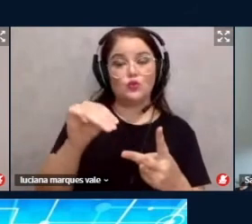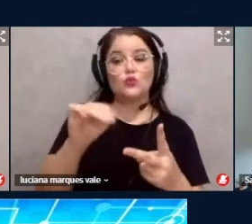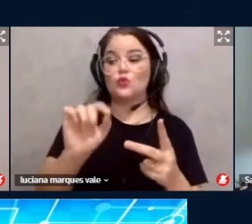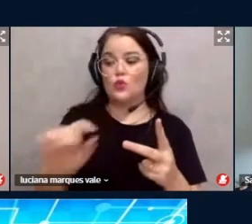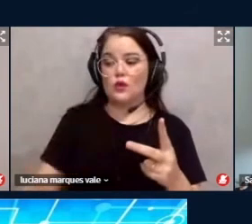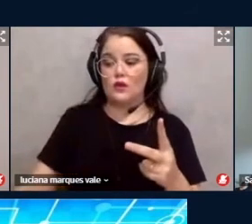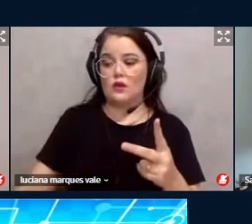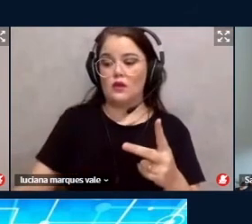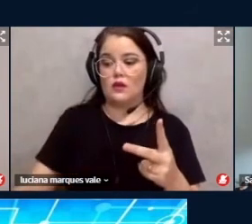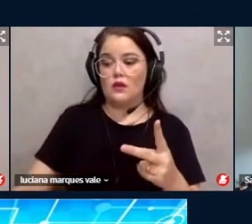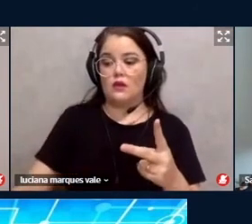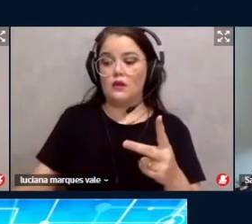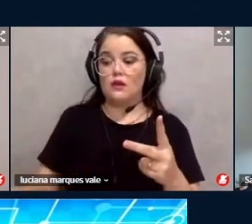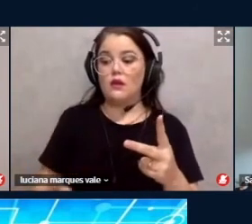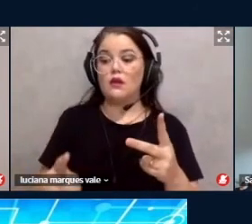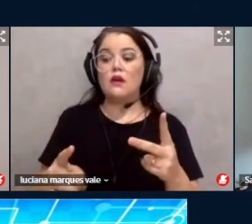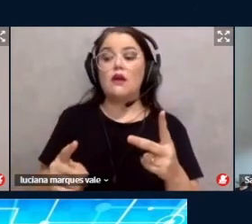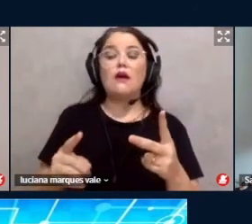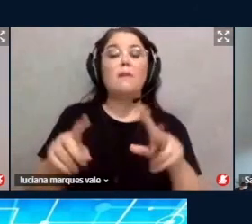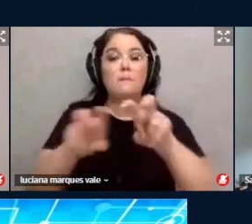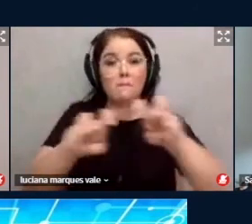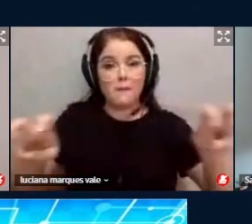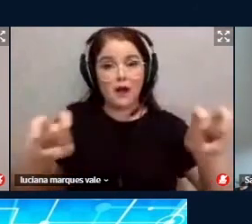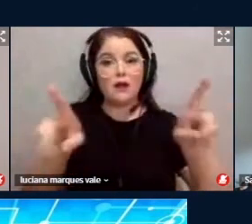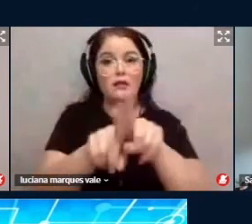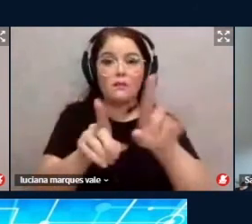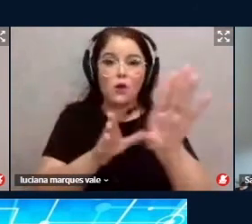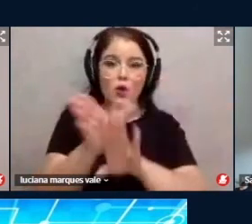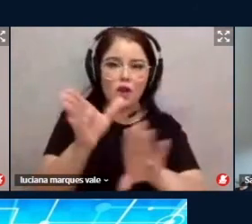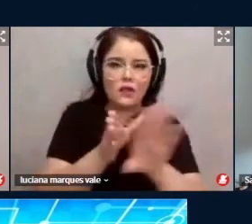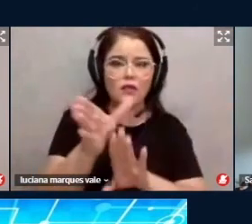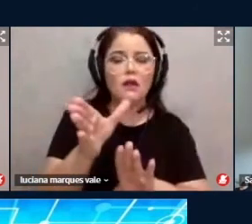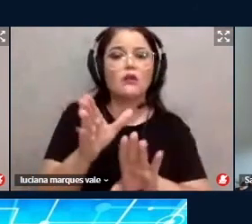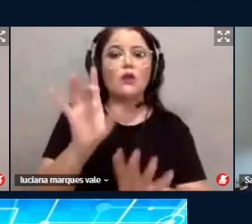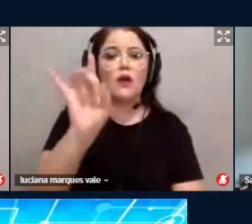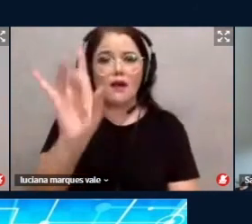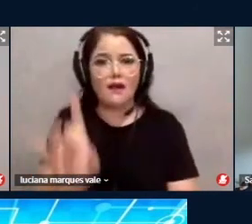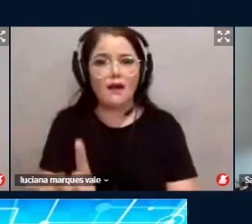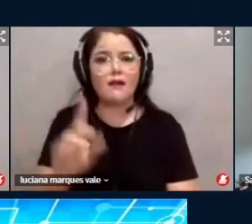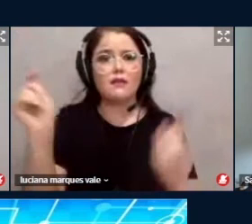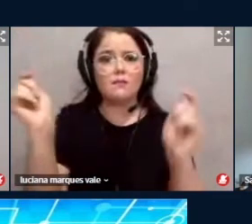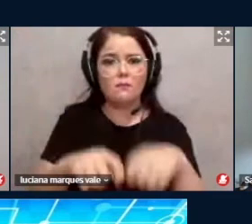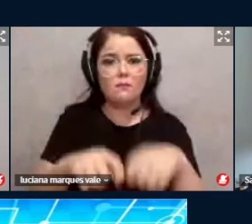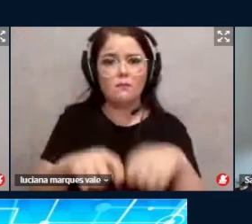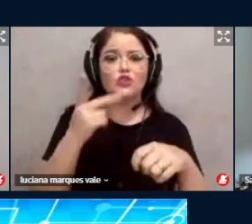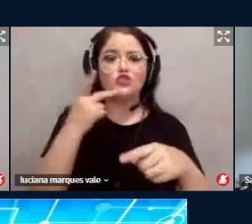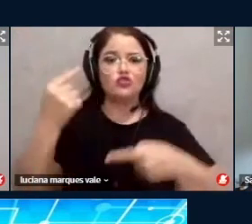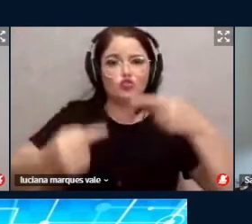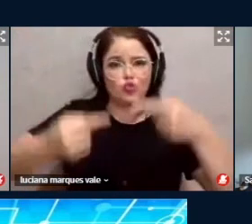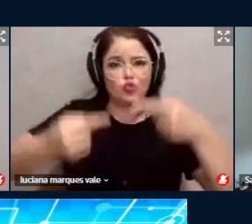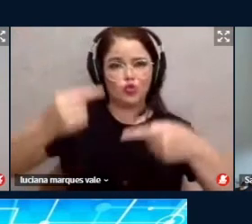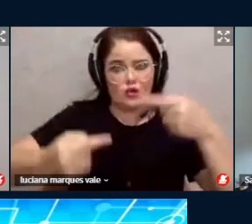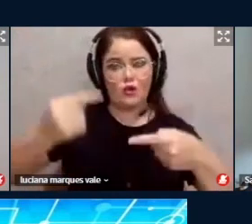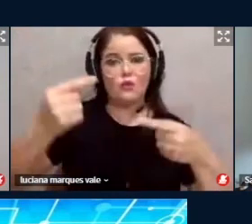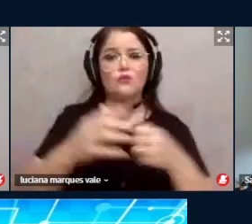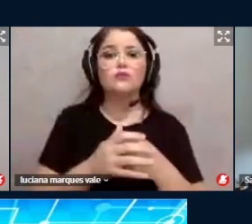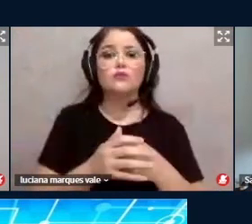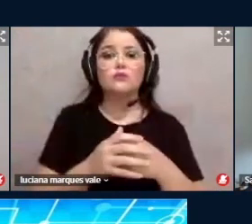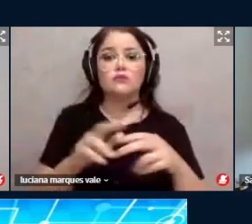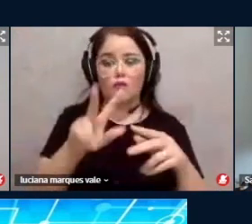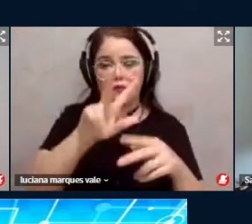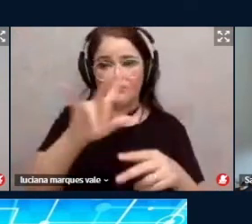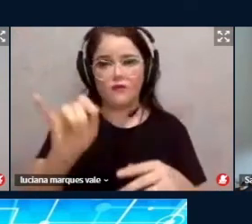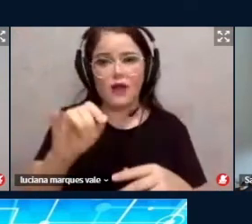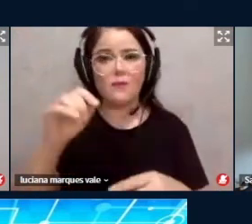que banca e orientando 20 minutos para cada um para a discussão. Portanto, professora